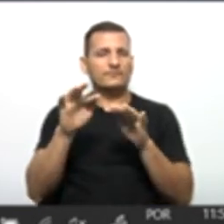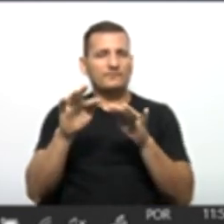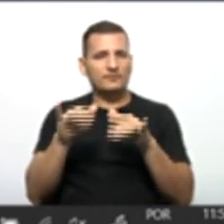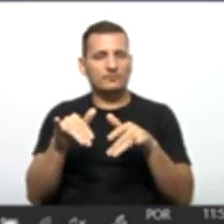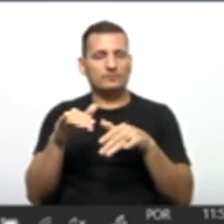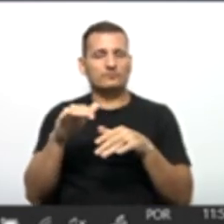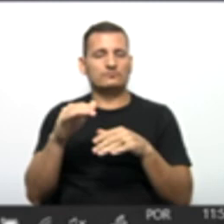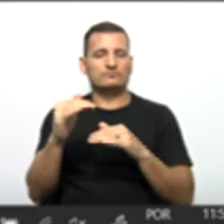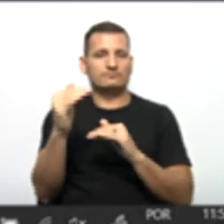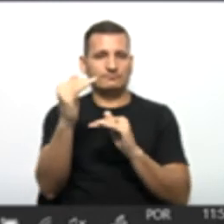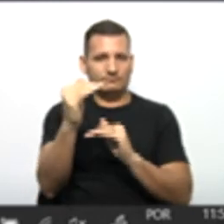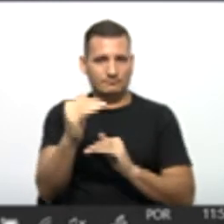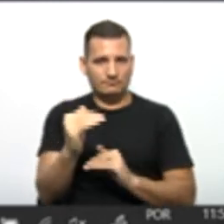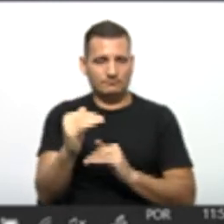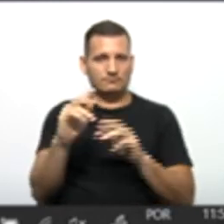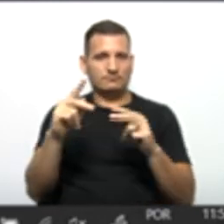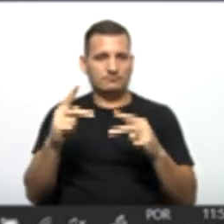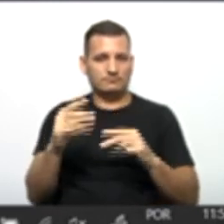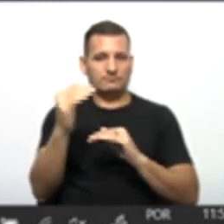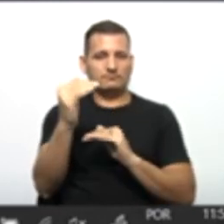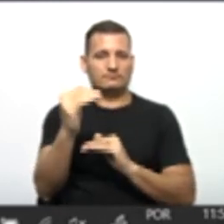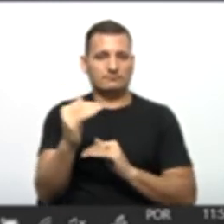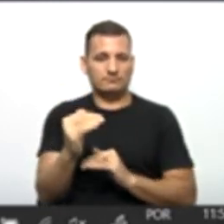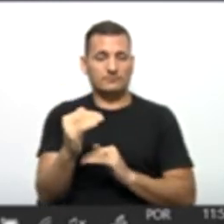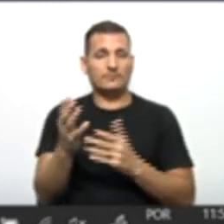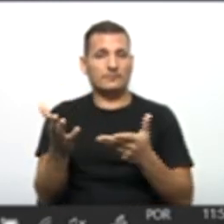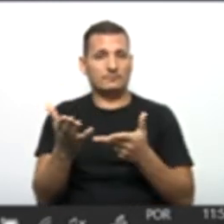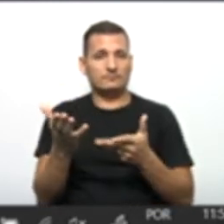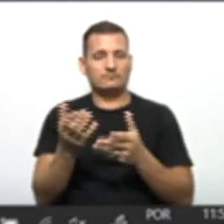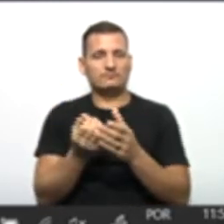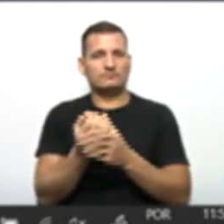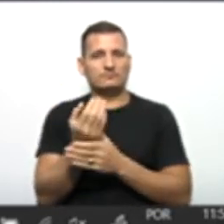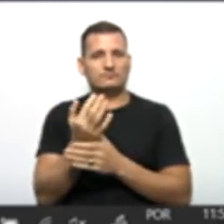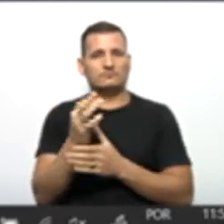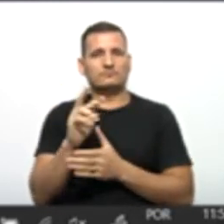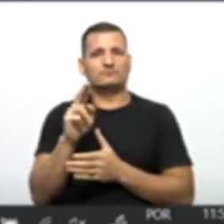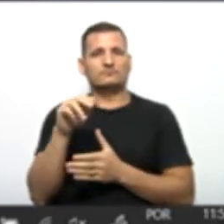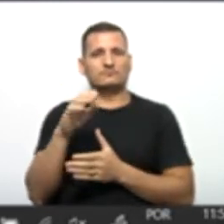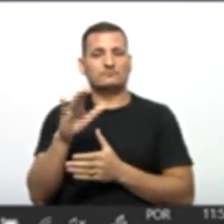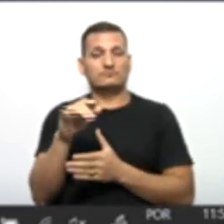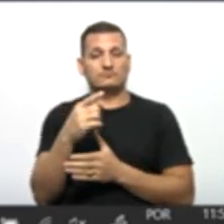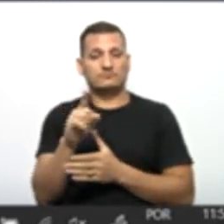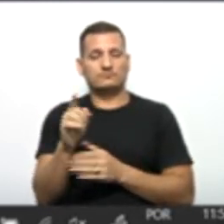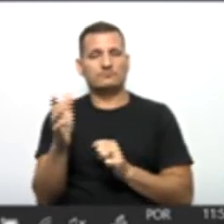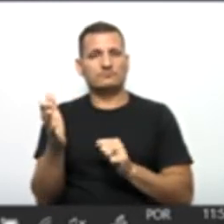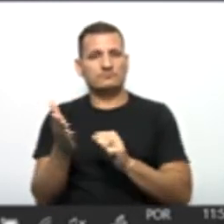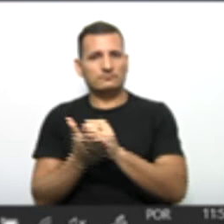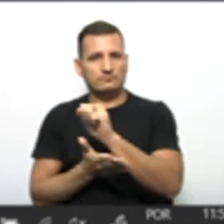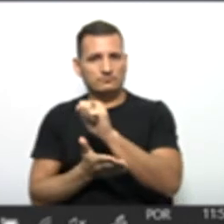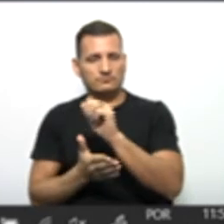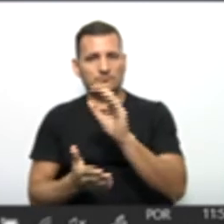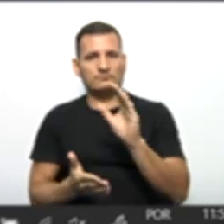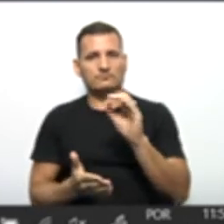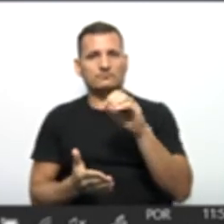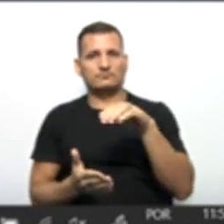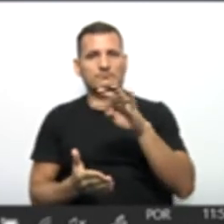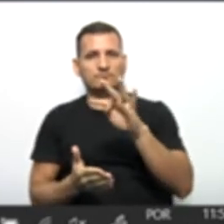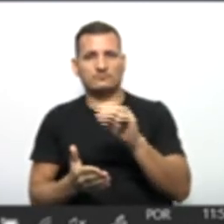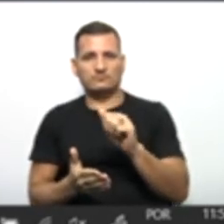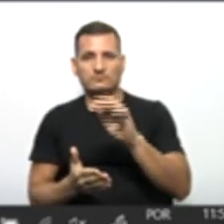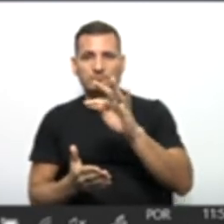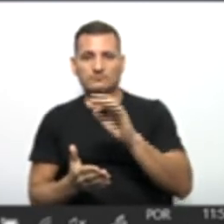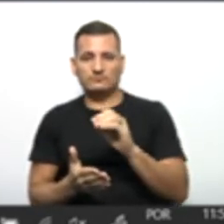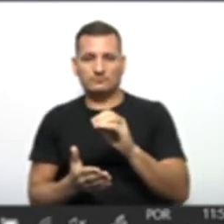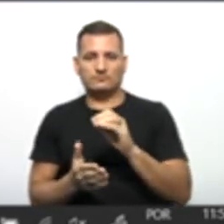nosso código agora eu vou criar a função para excluir o contato eu